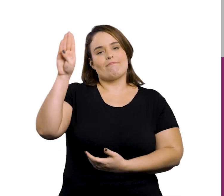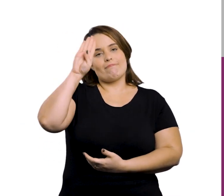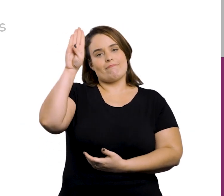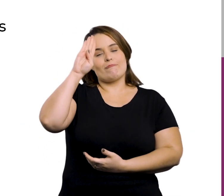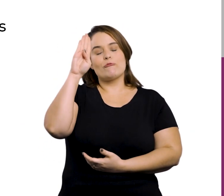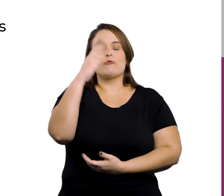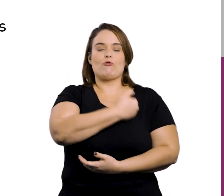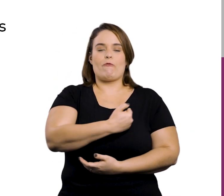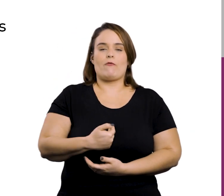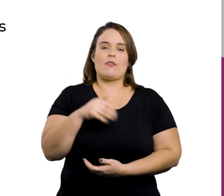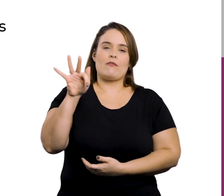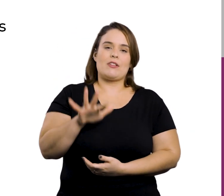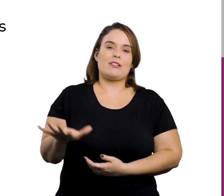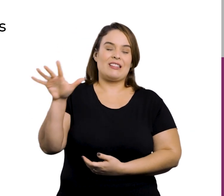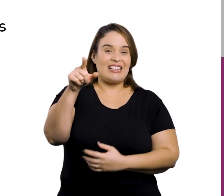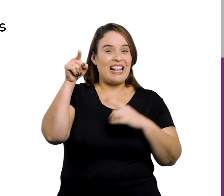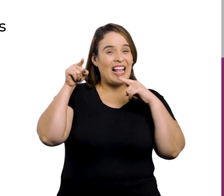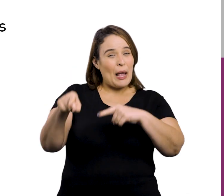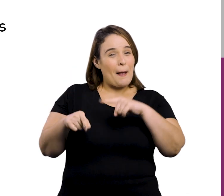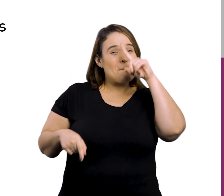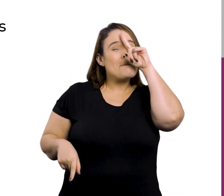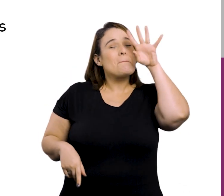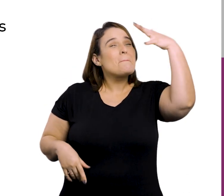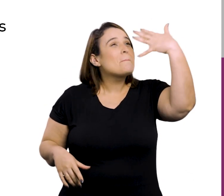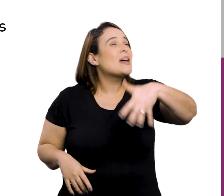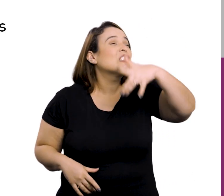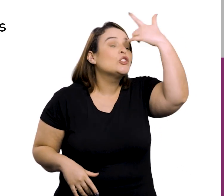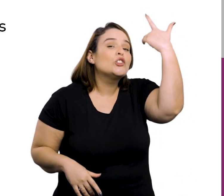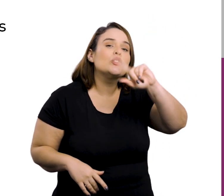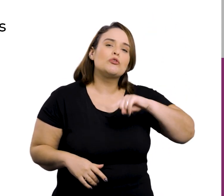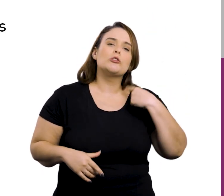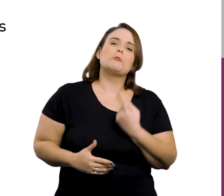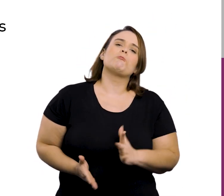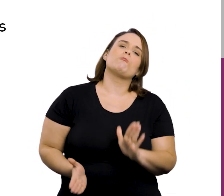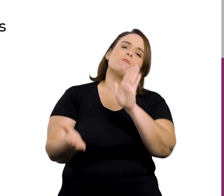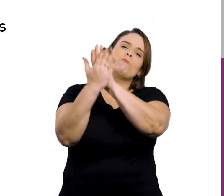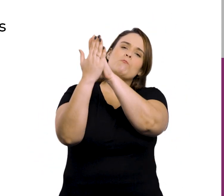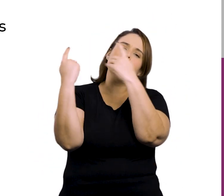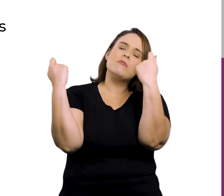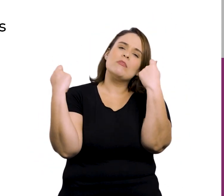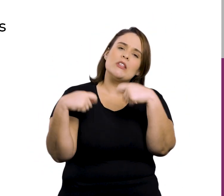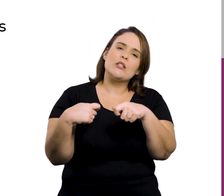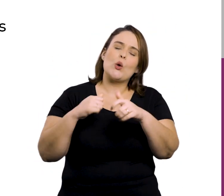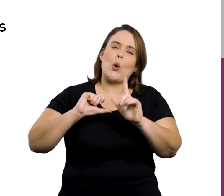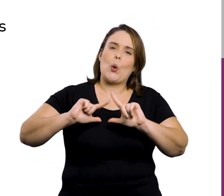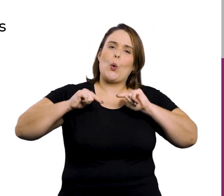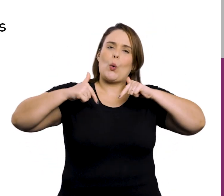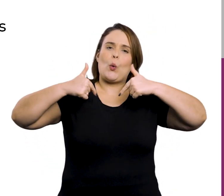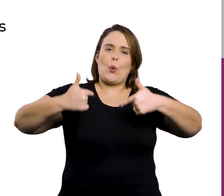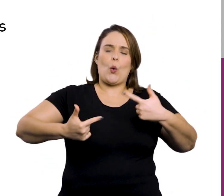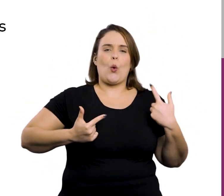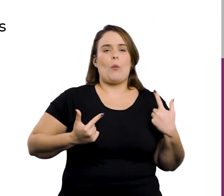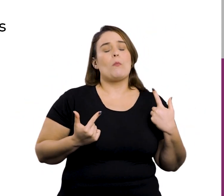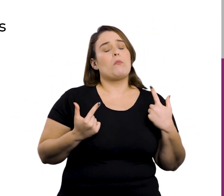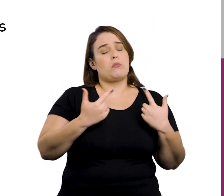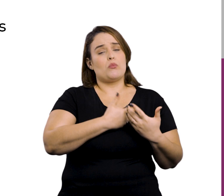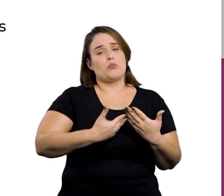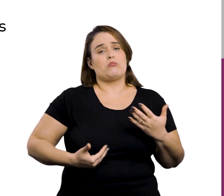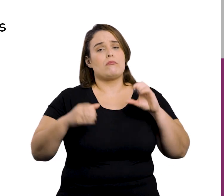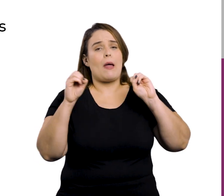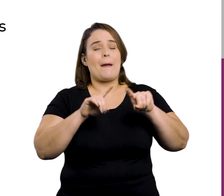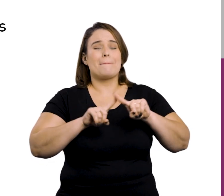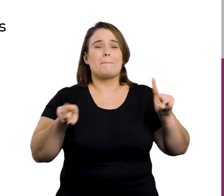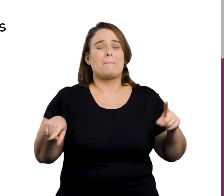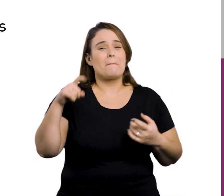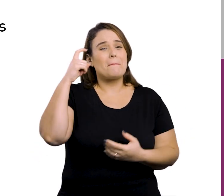federal. Essa é mais uma das grandes ameaças que estamos enfrentando na luta pela educação pública, mas que nem